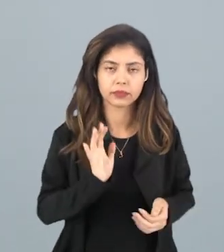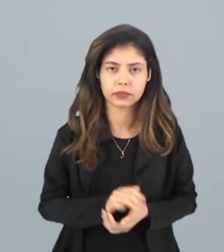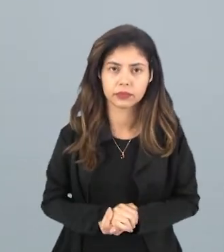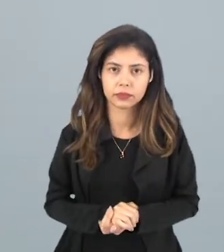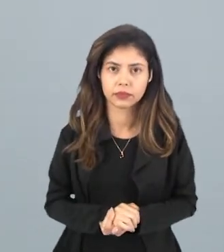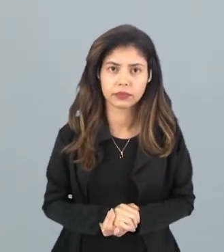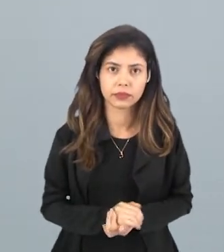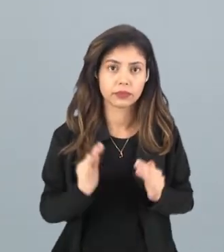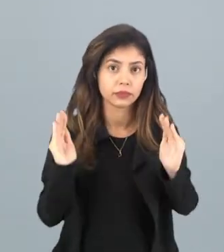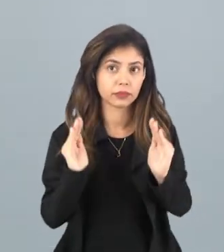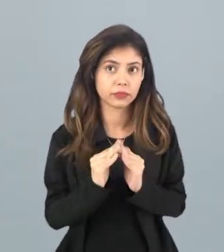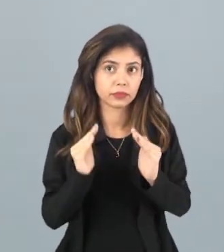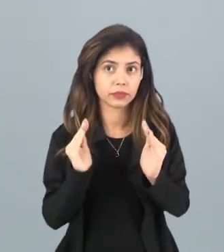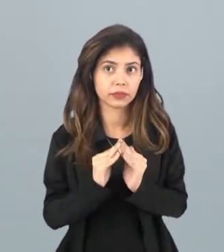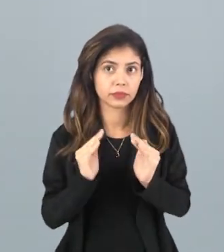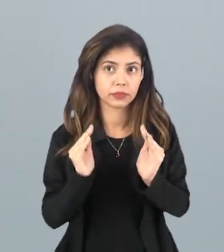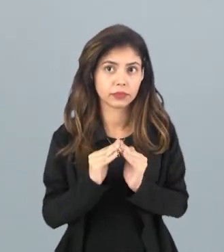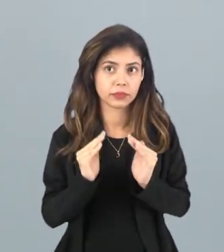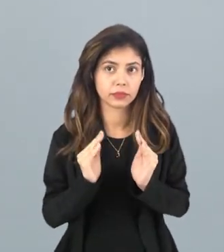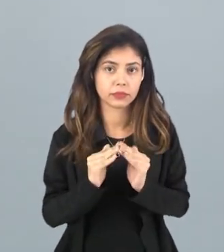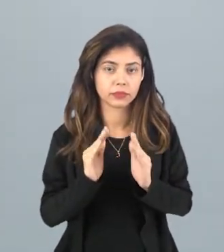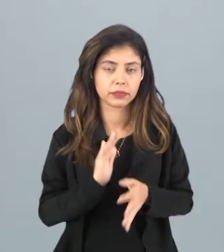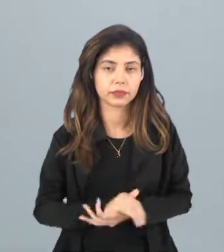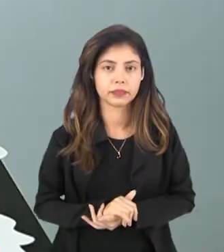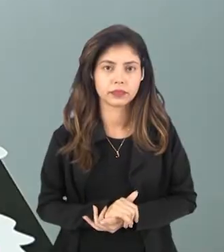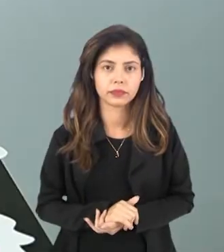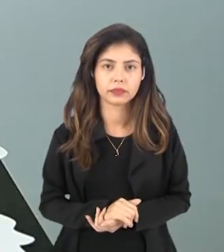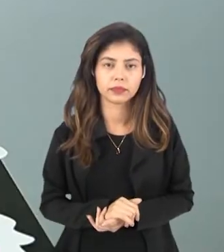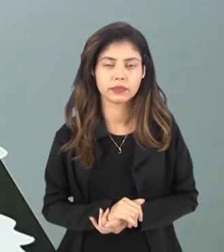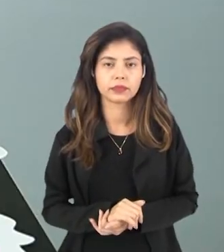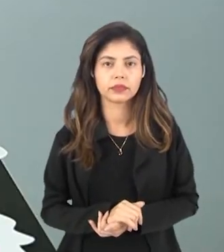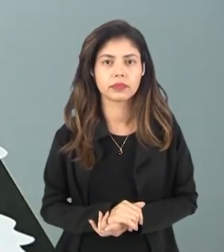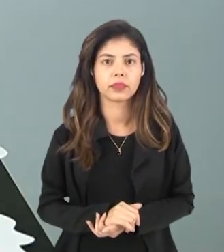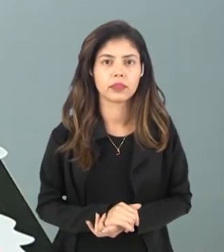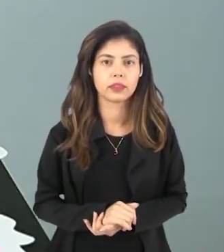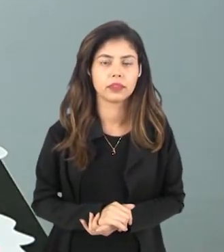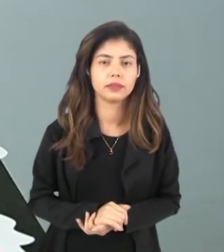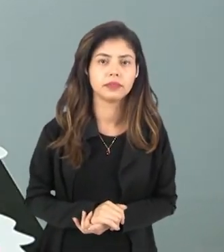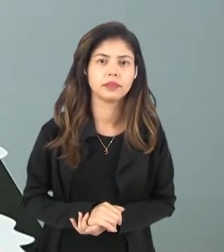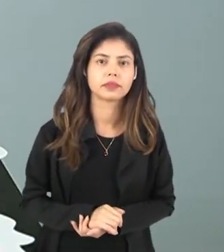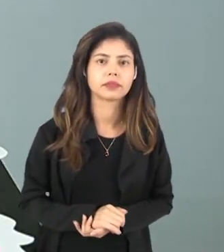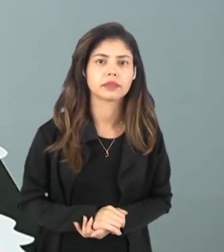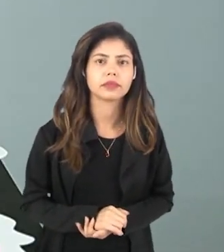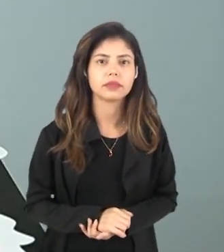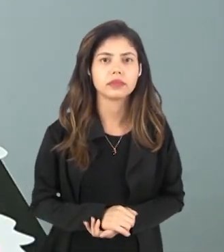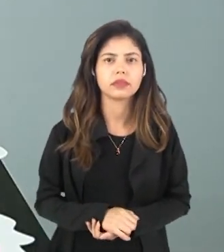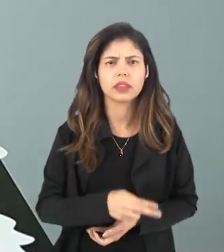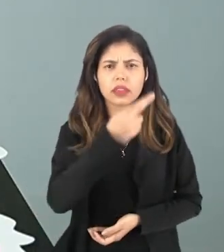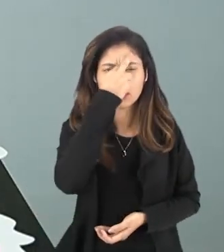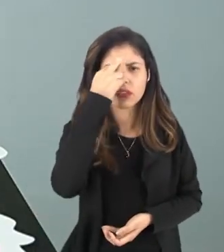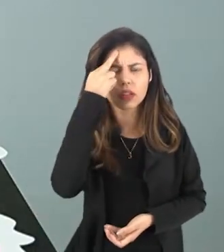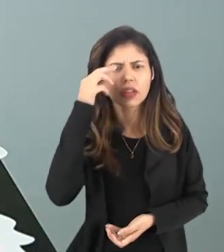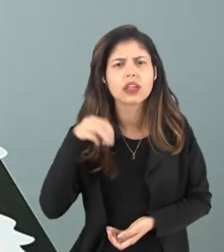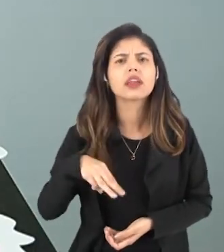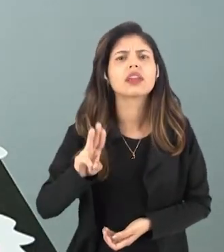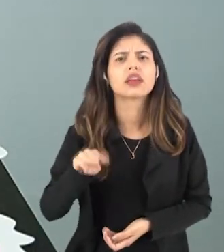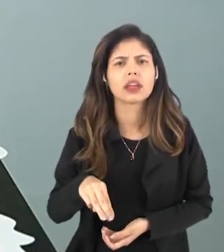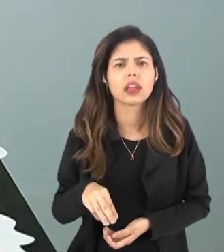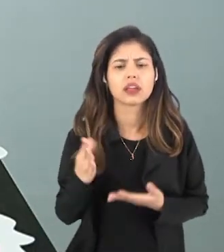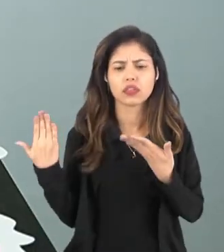chegaram na casa a Kim na nossa história